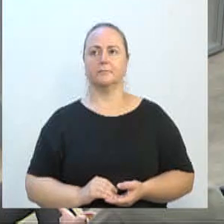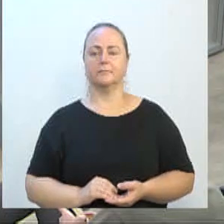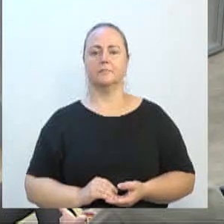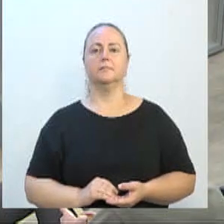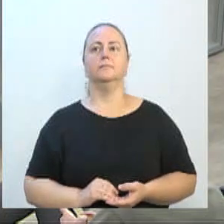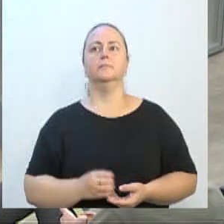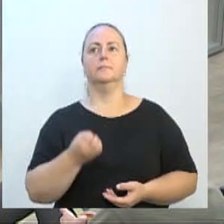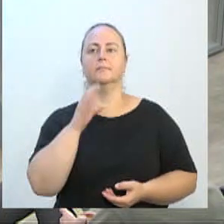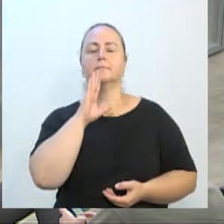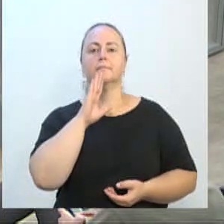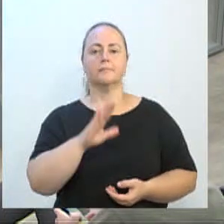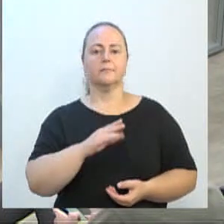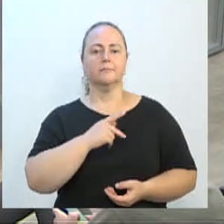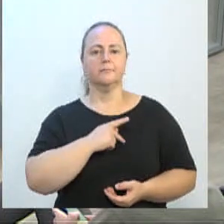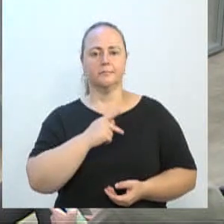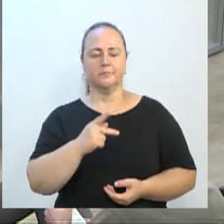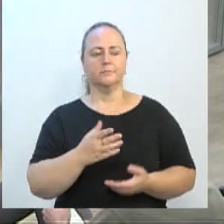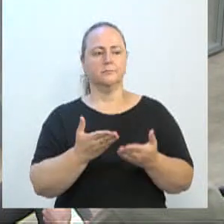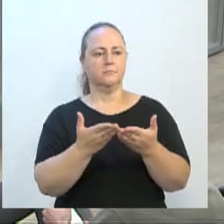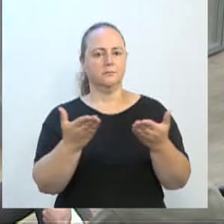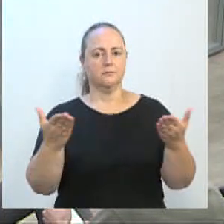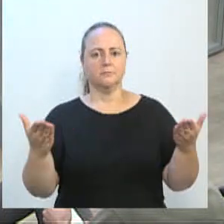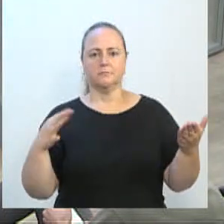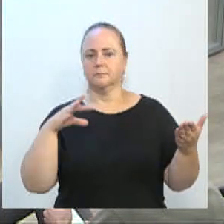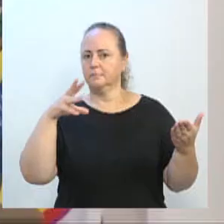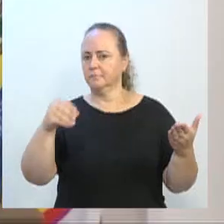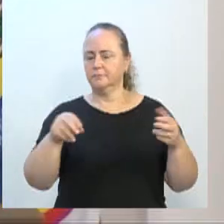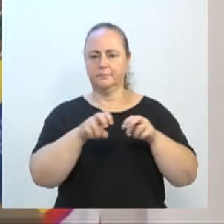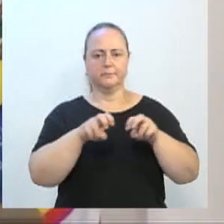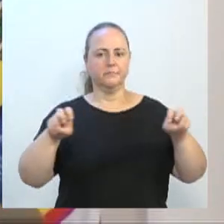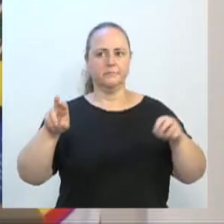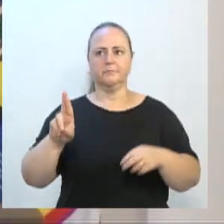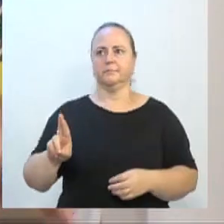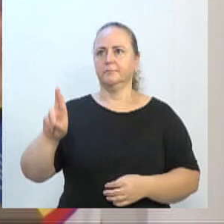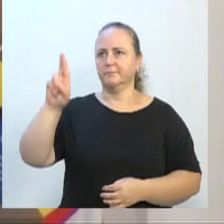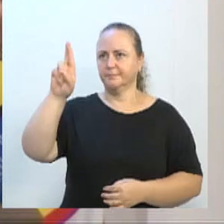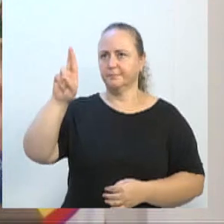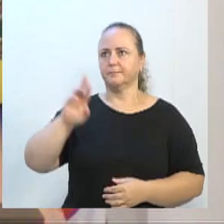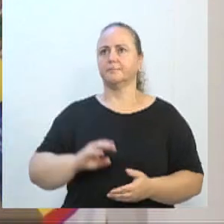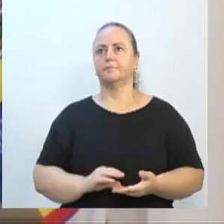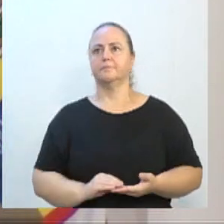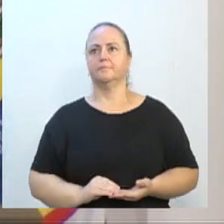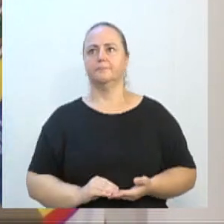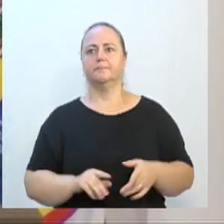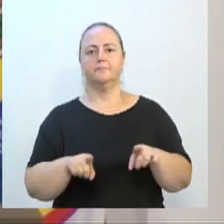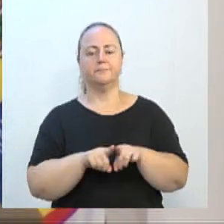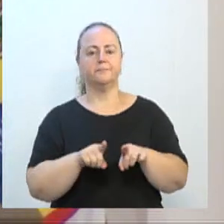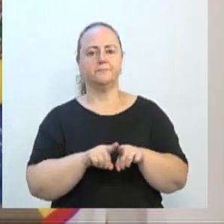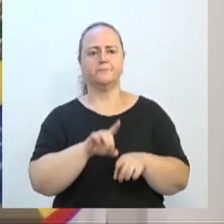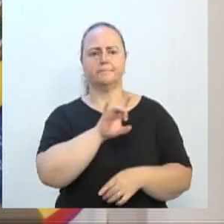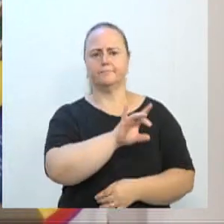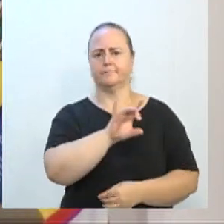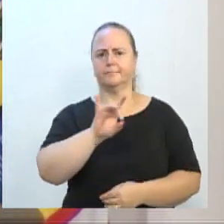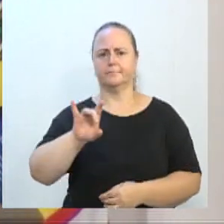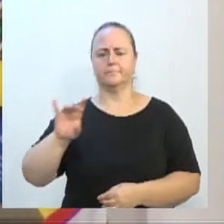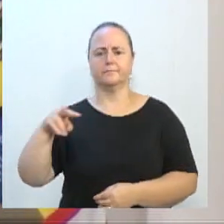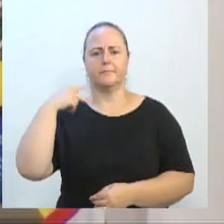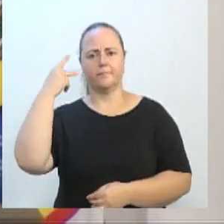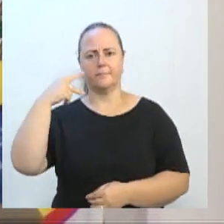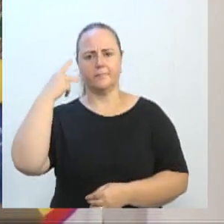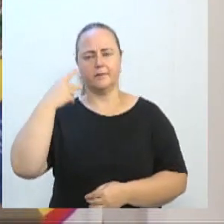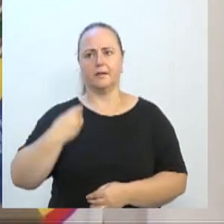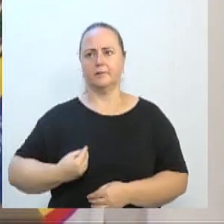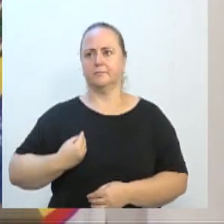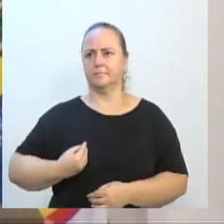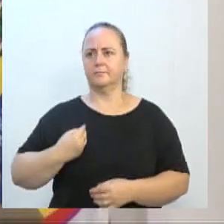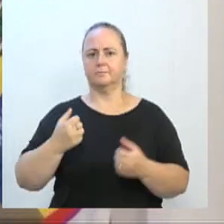Boa tarde, senhor presidente. Em teu nome, cumprimento os demais membros da mesa diretora. Cumprimento também cada um dos vereadores presentes na tarde de hoje, comunidade